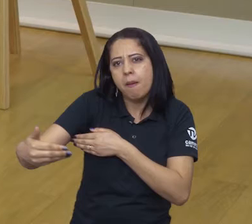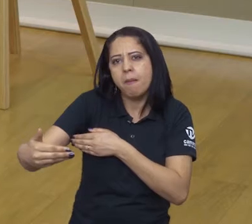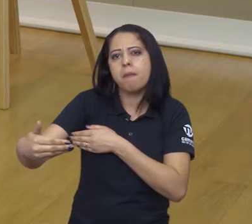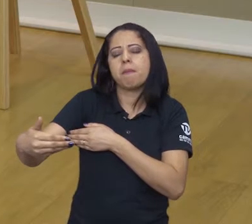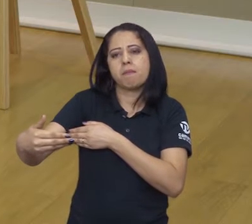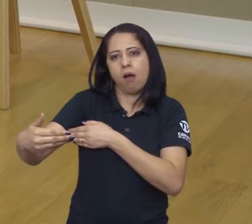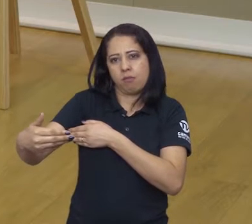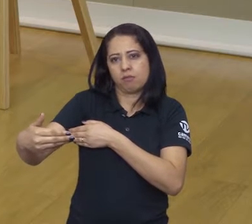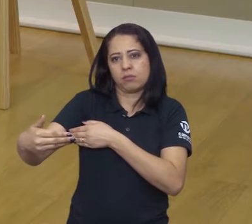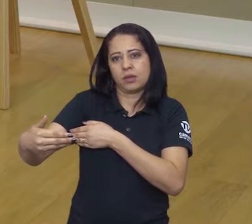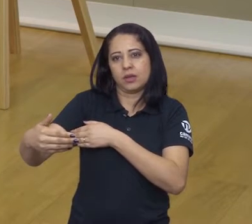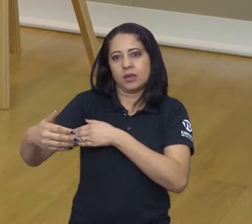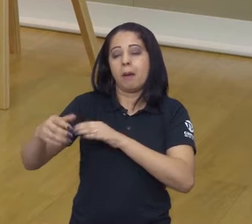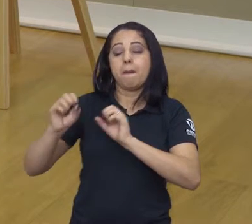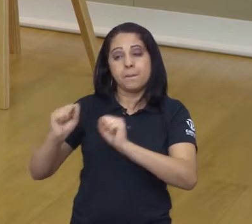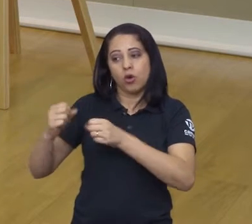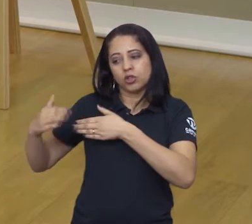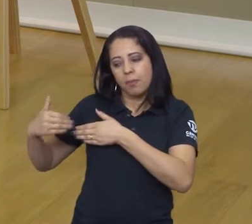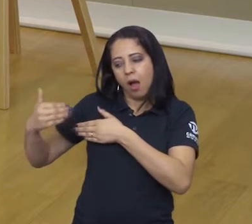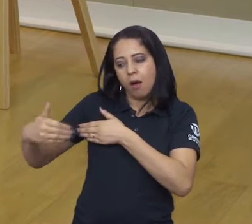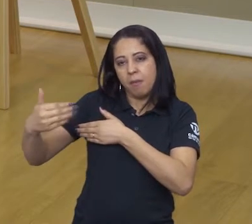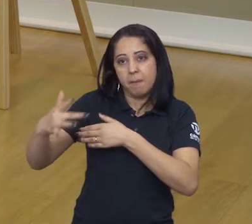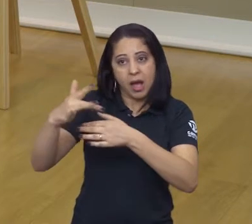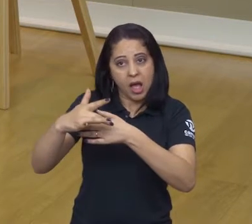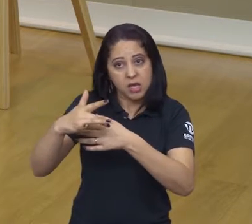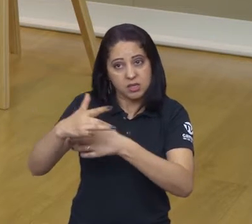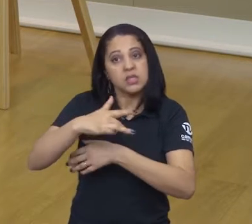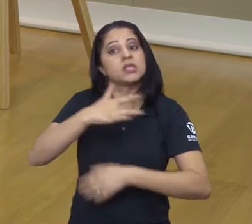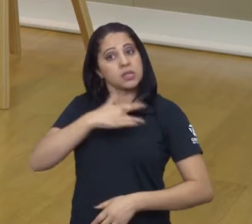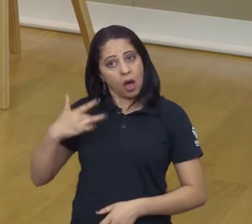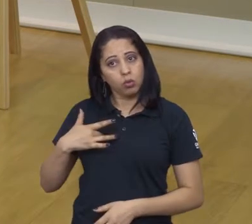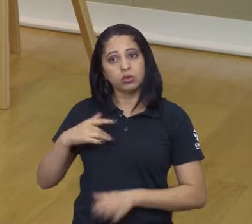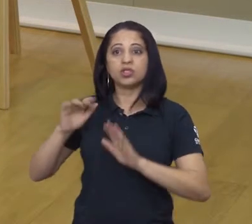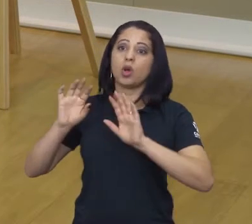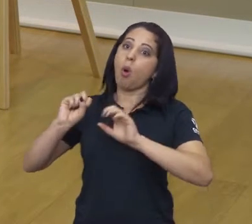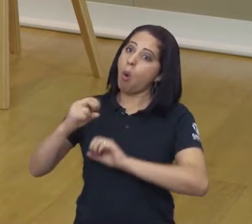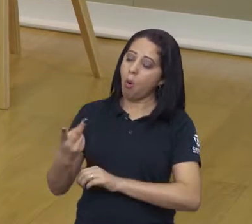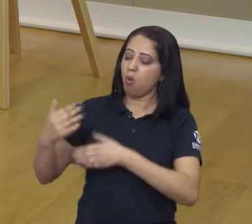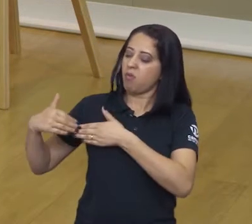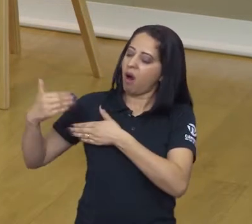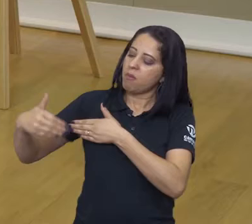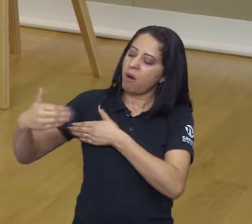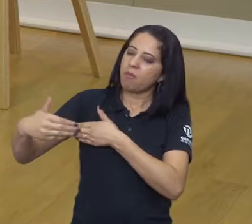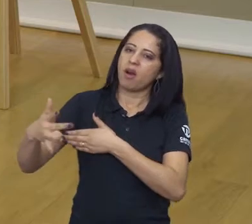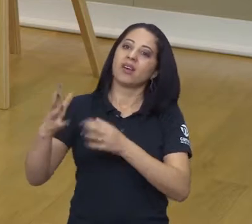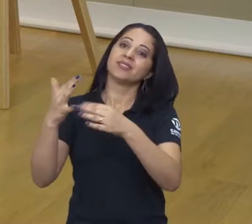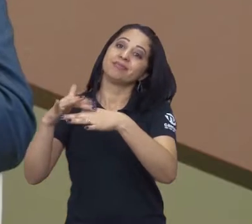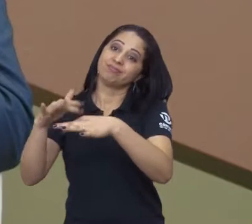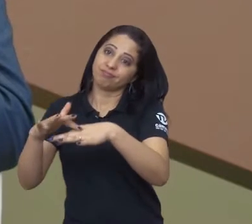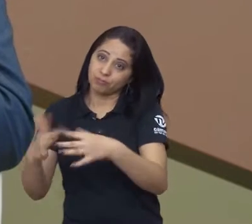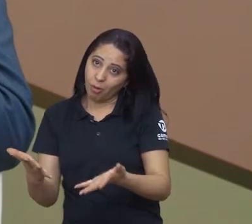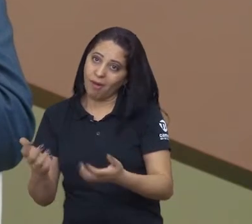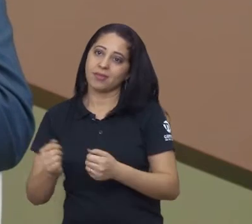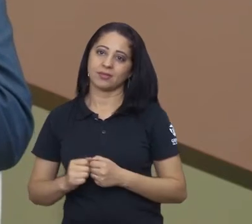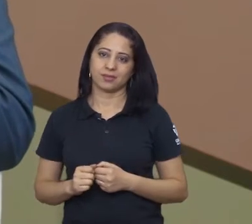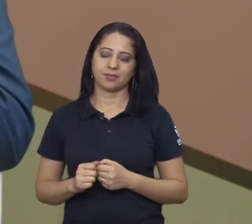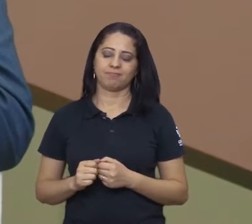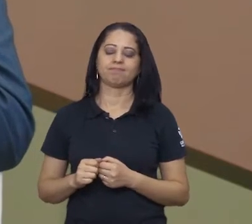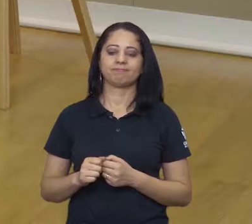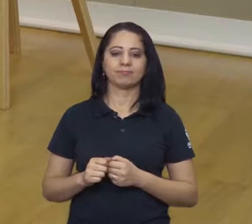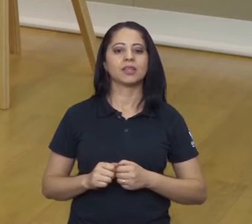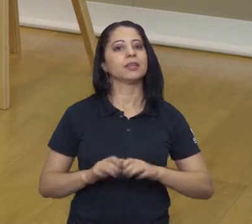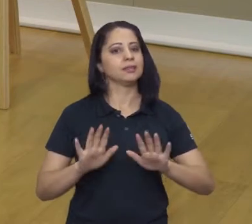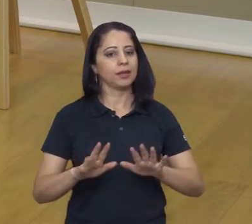longa idade com uma longa saúde ou uma longa idade com uma longa doença ah é verdade